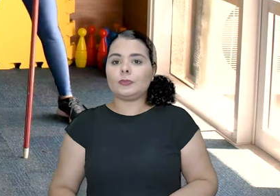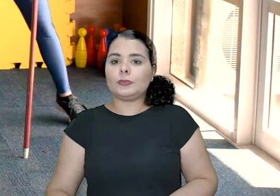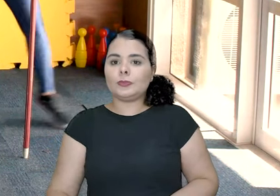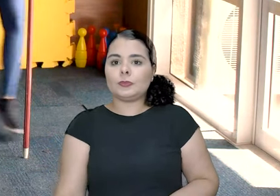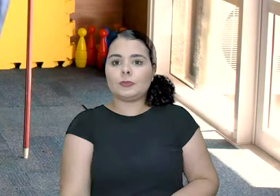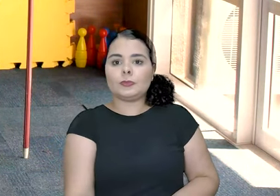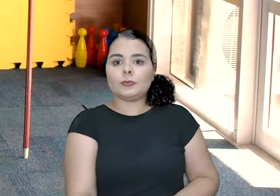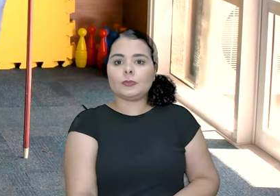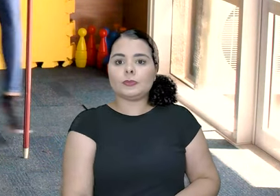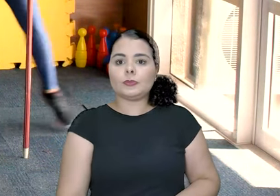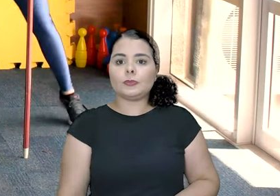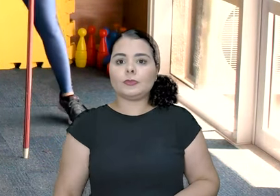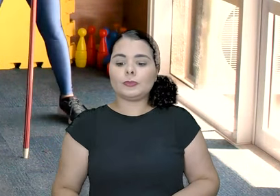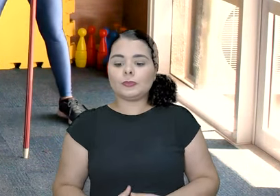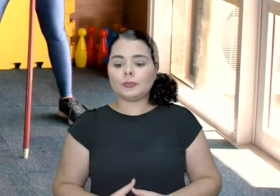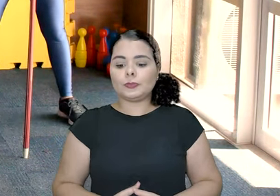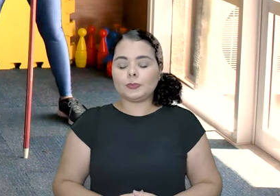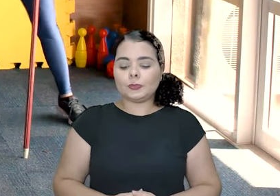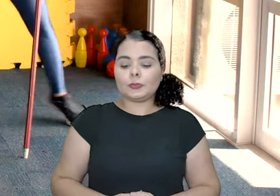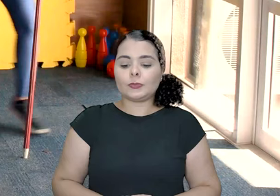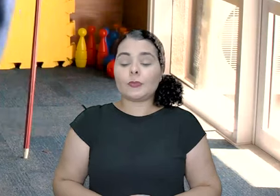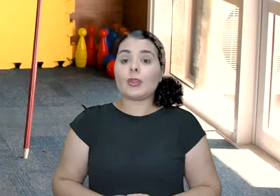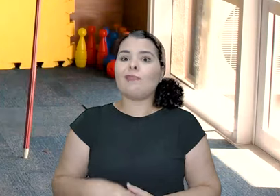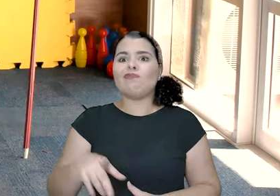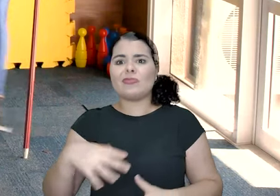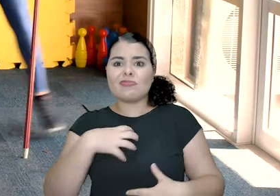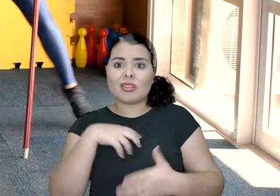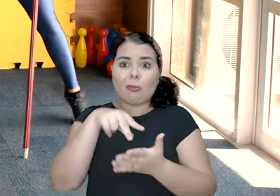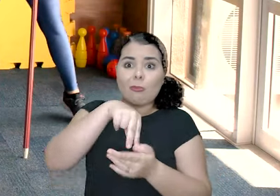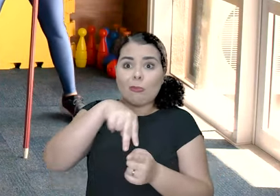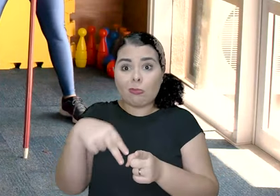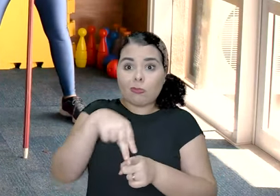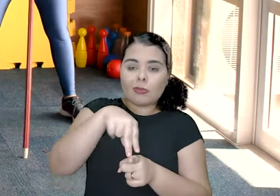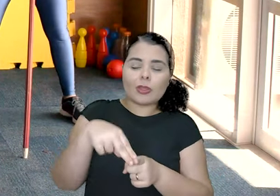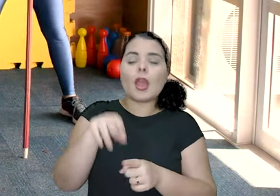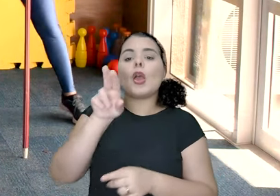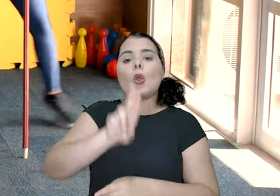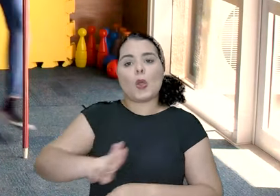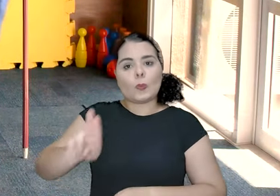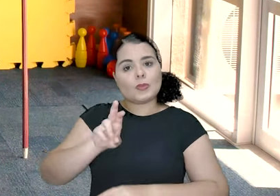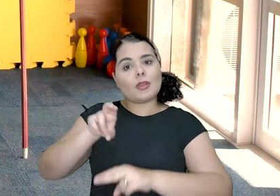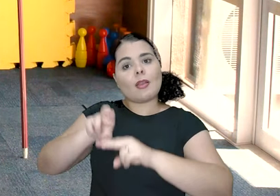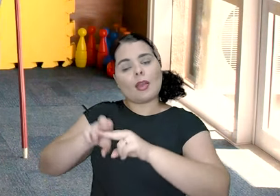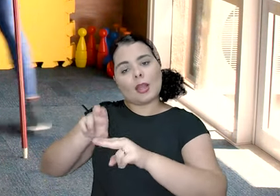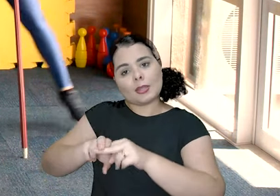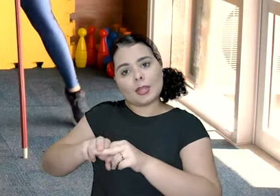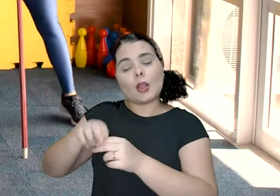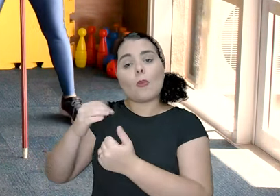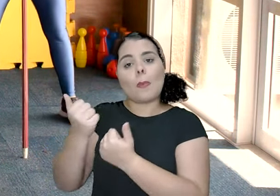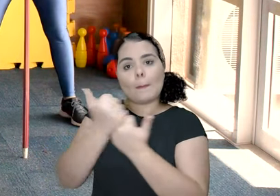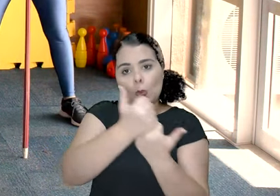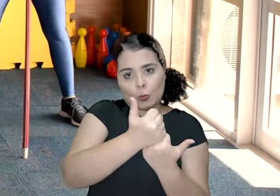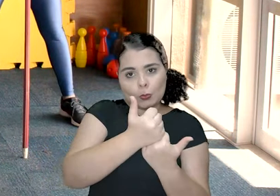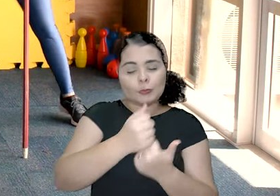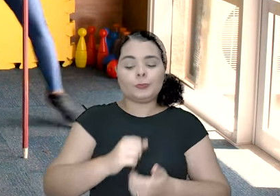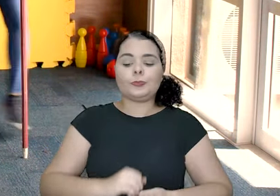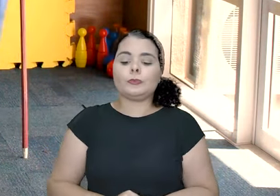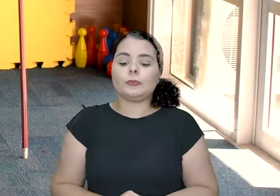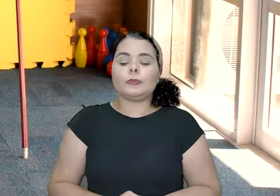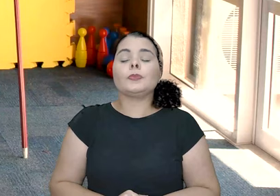Voltou. Opa, precisa de equilíbrio. Apoia na cadeira. Chuta e volta. Chuta e